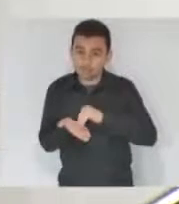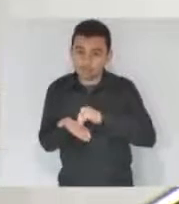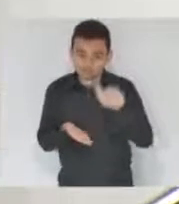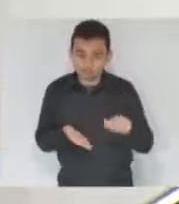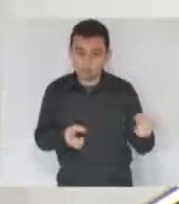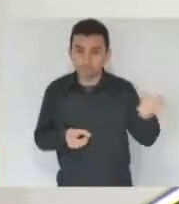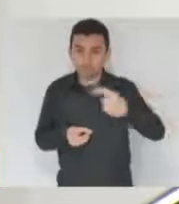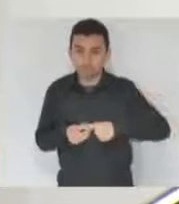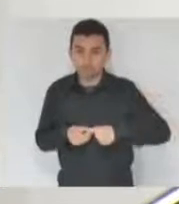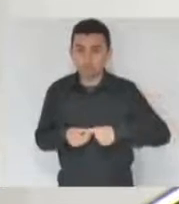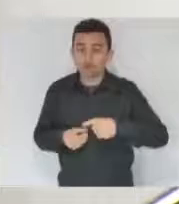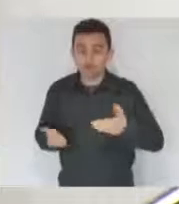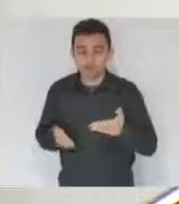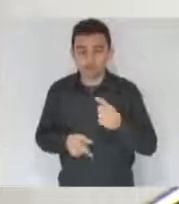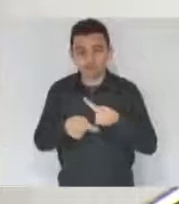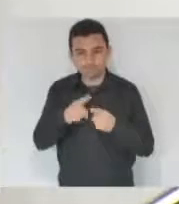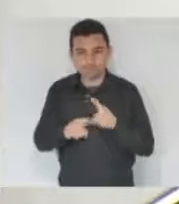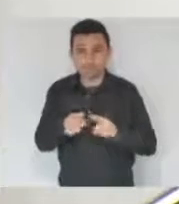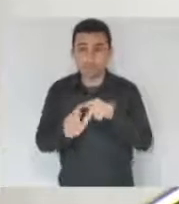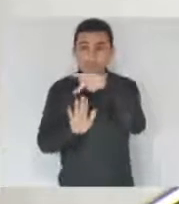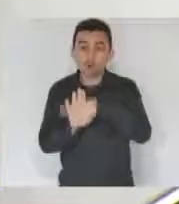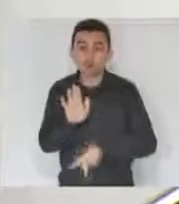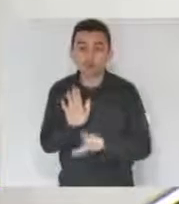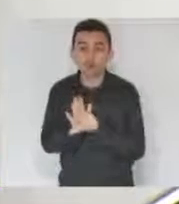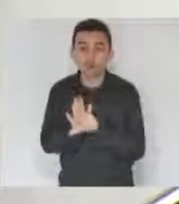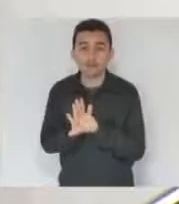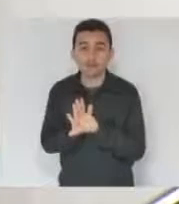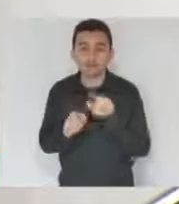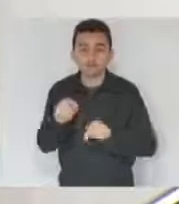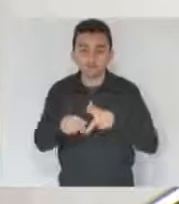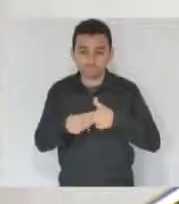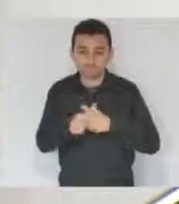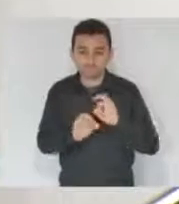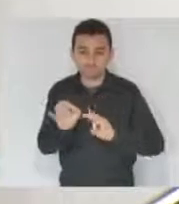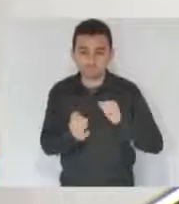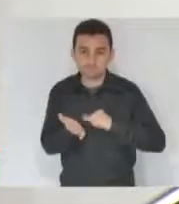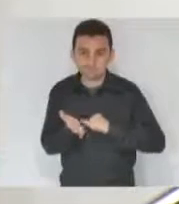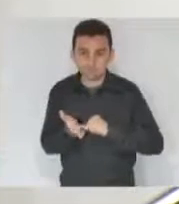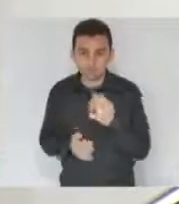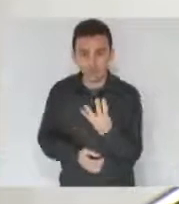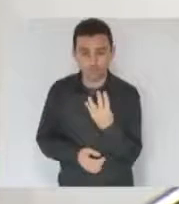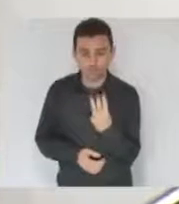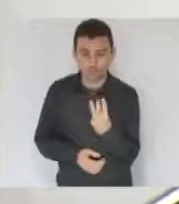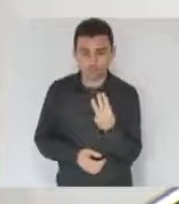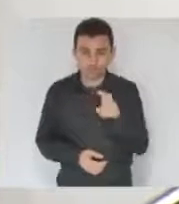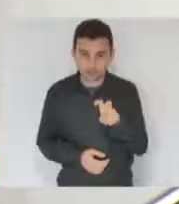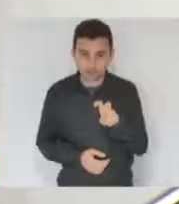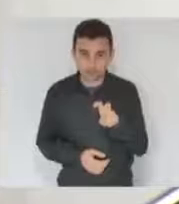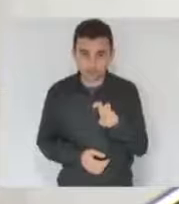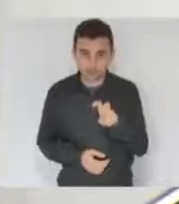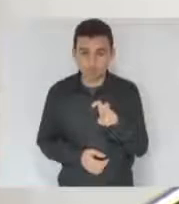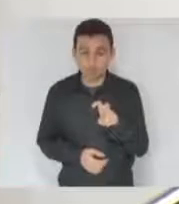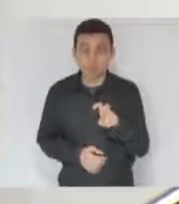nós tratarmos sobre os projetos de lei dos ajustes fiscais, tanto o 435, chamado projeto do